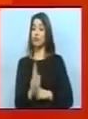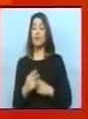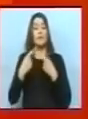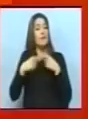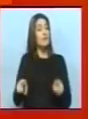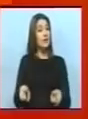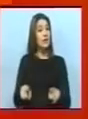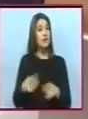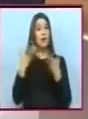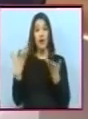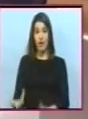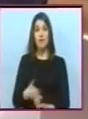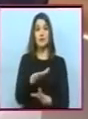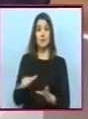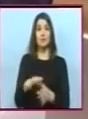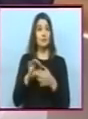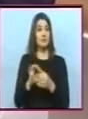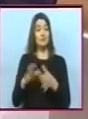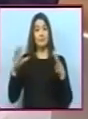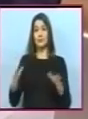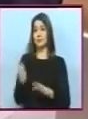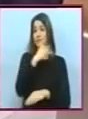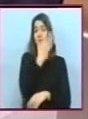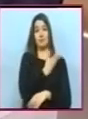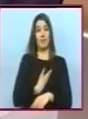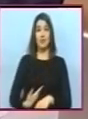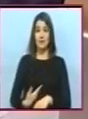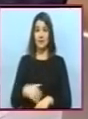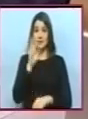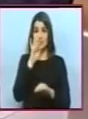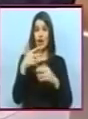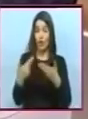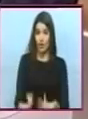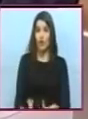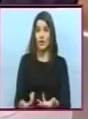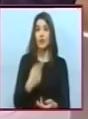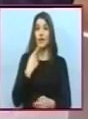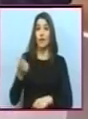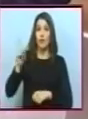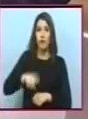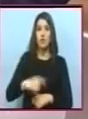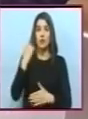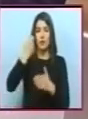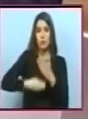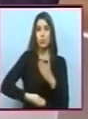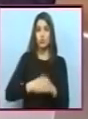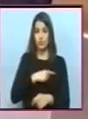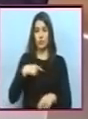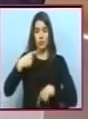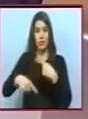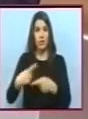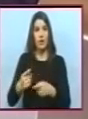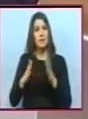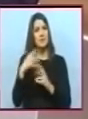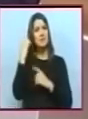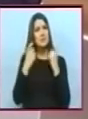perante uma realidade que nada tem a ver com aquela que aconteceu no passado. E, portanto, se hoje se vier a implementar o imposto sucessório, tem que se